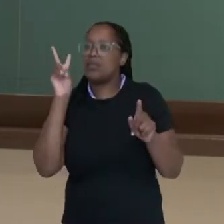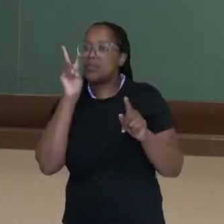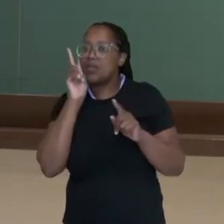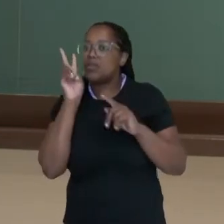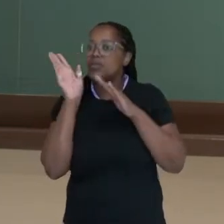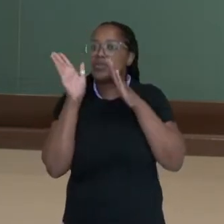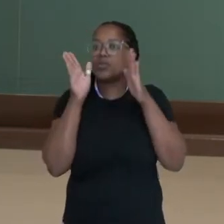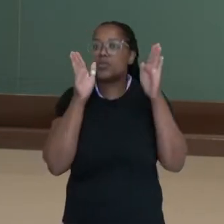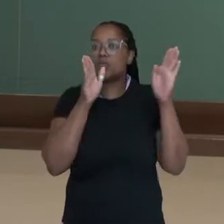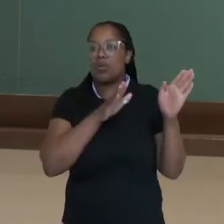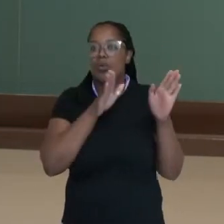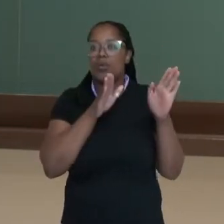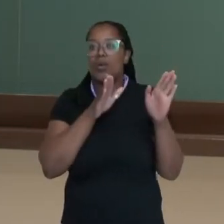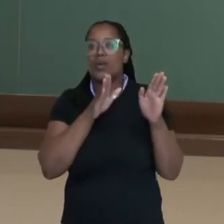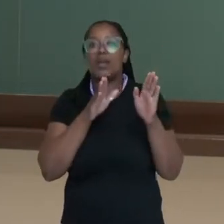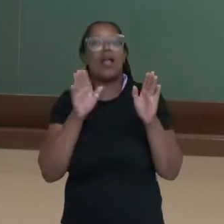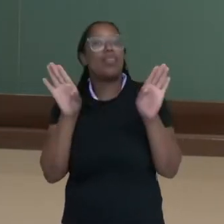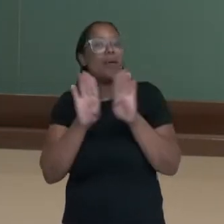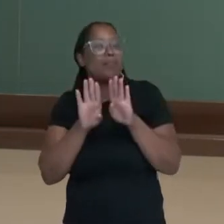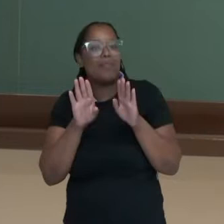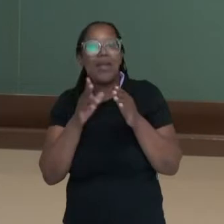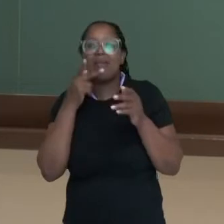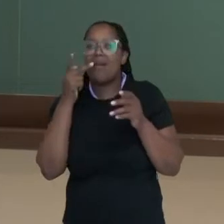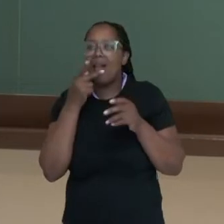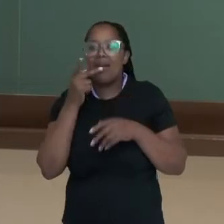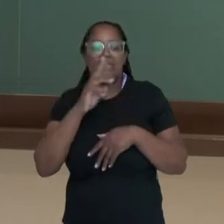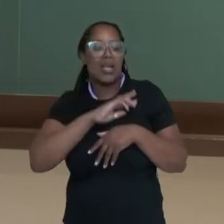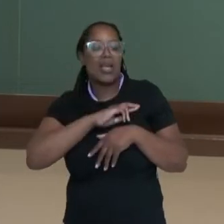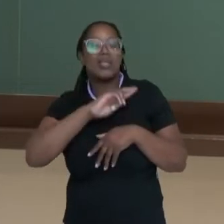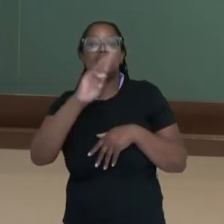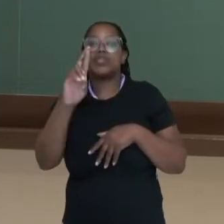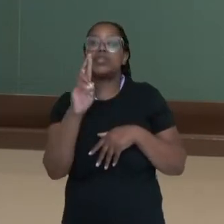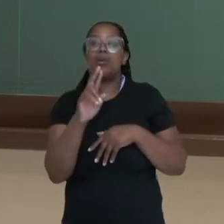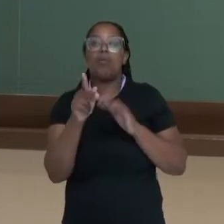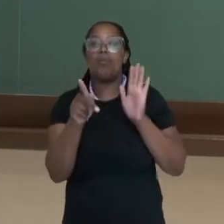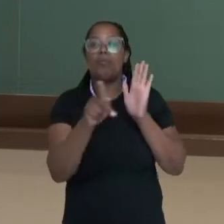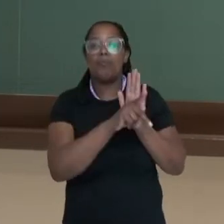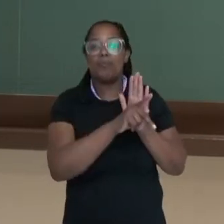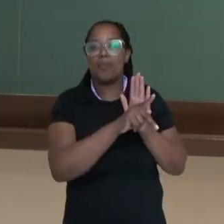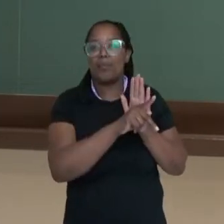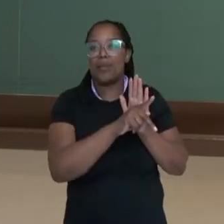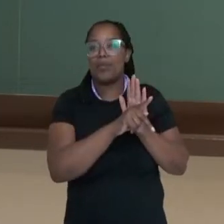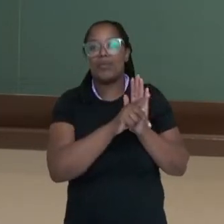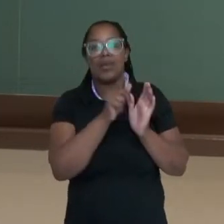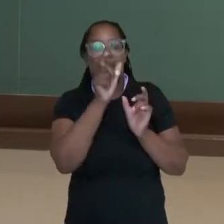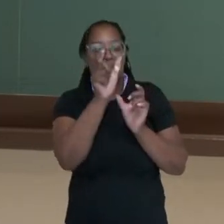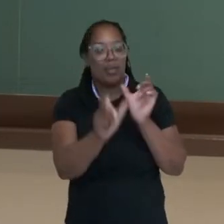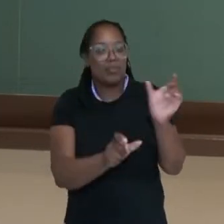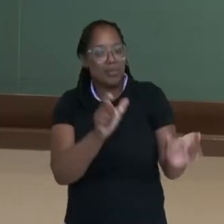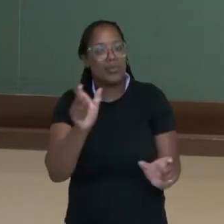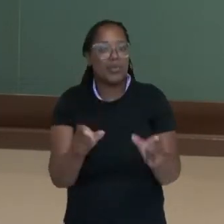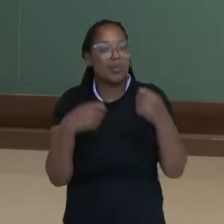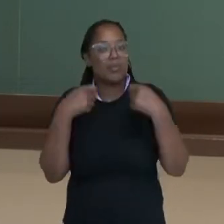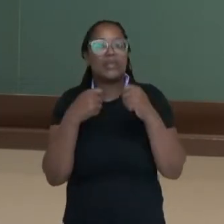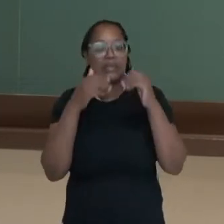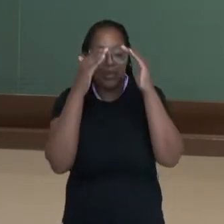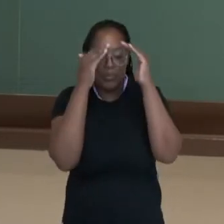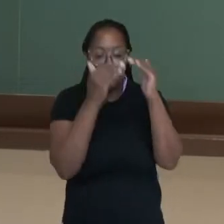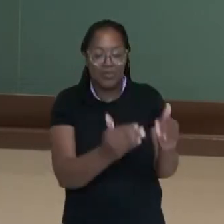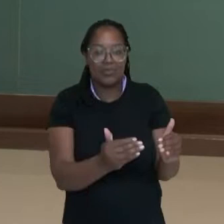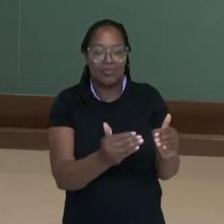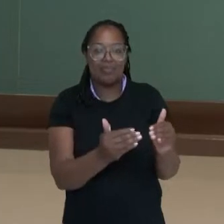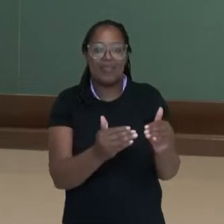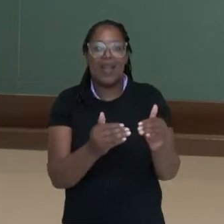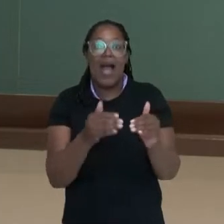histórias, representam, né, a crença, a religiosidade, e por isso eu tenho que respeitar esse símbolo, mesmo que eu